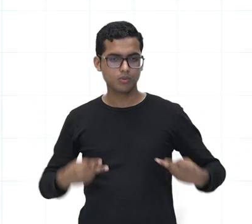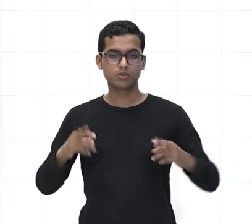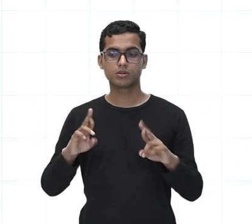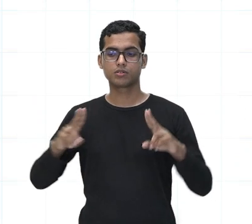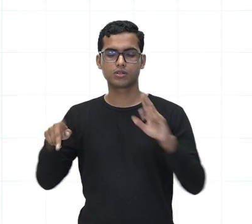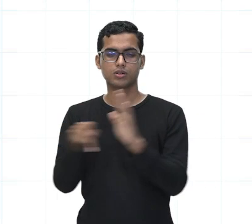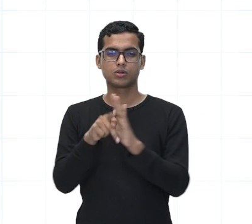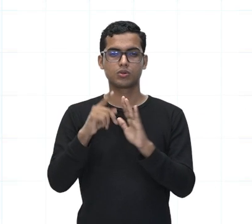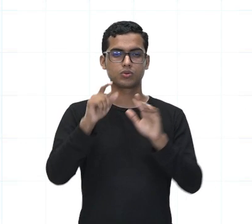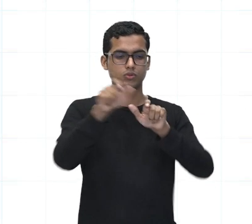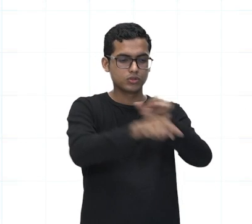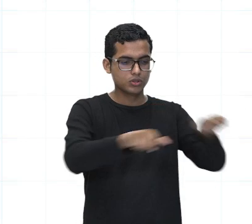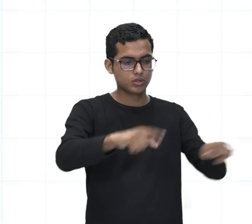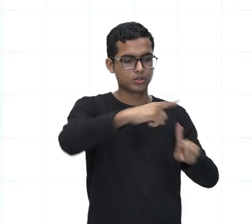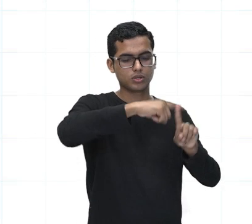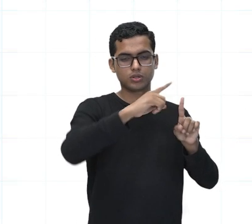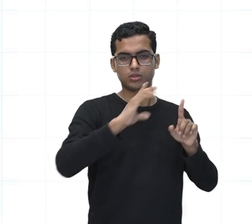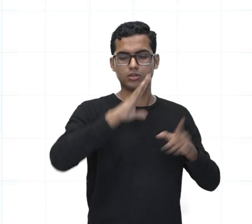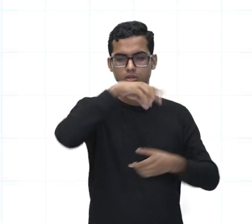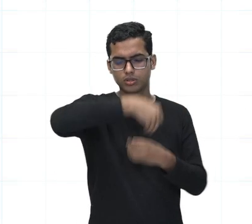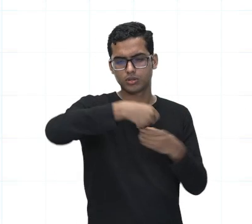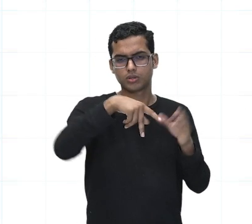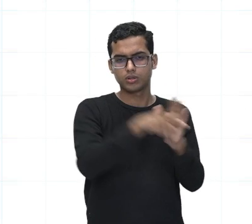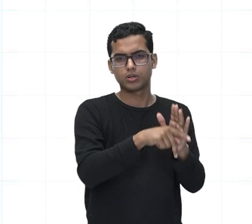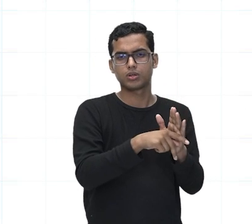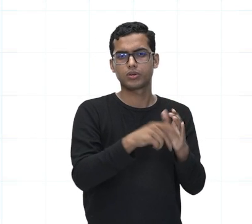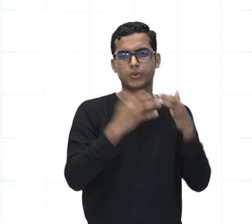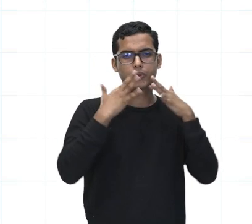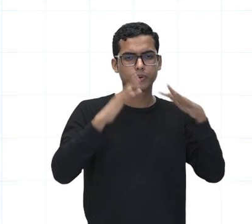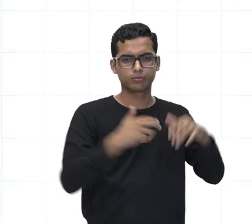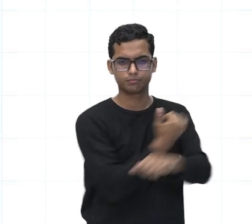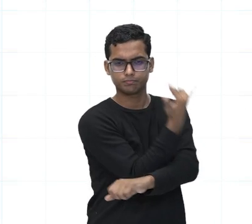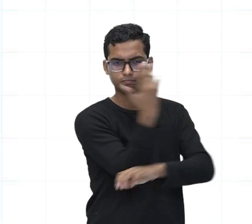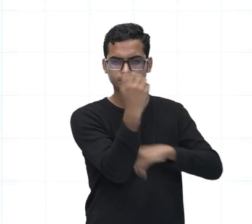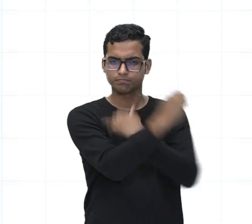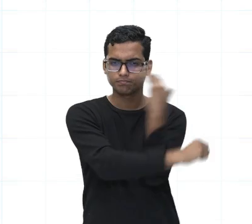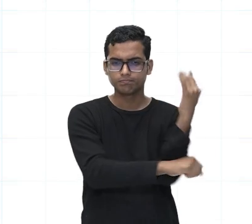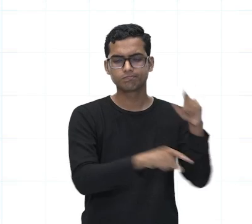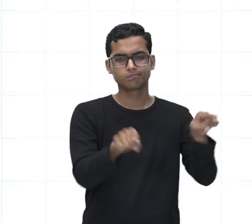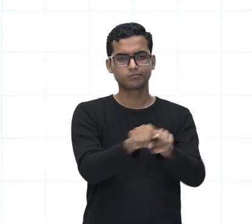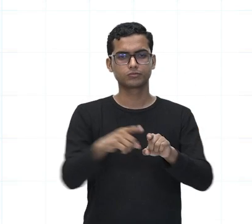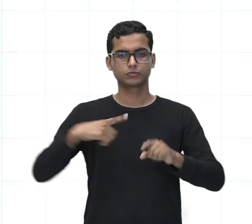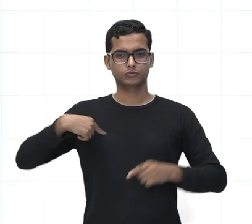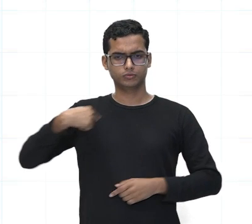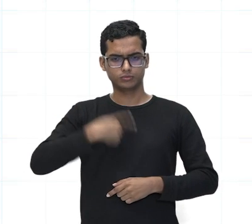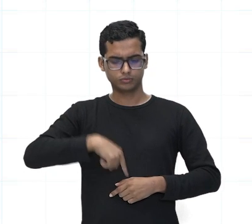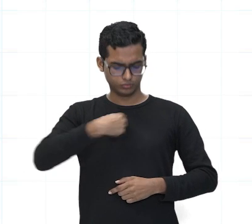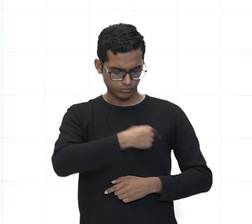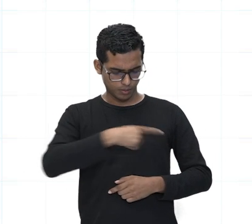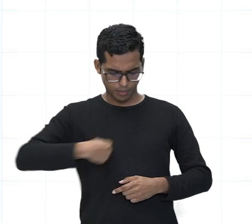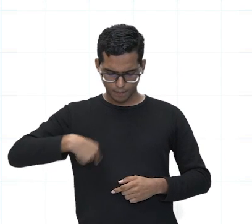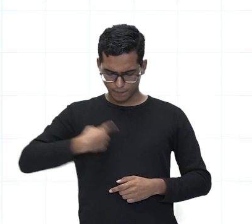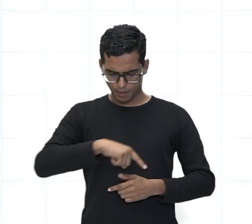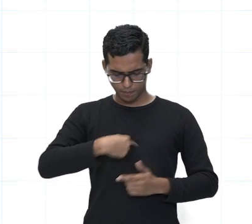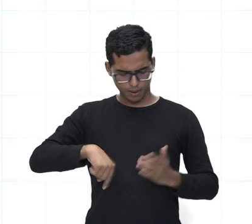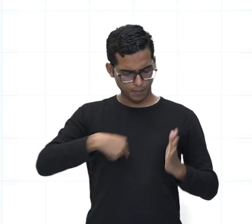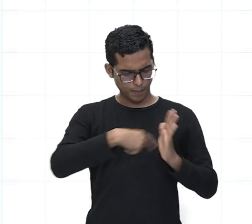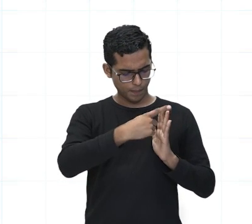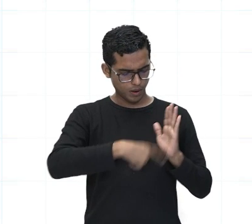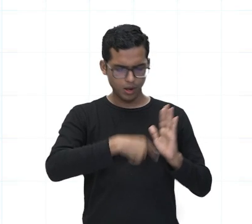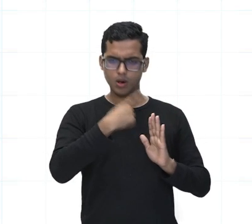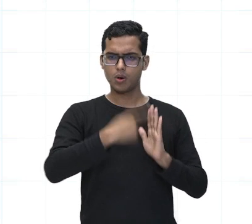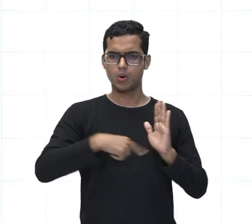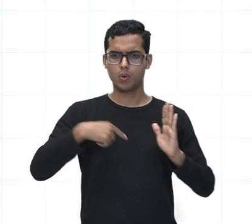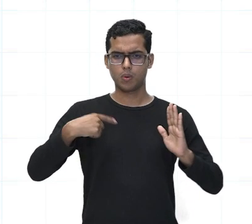natureza. E o ato de pintar seu próprio corpo é sinal de pertencimento e conscientização do ser